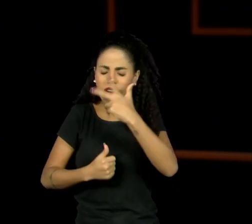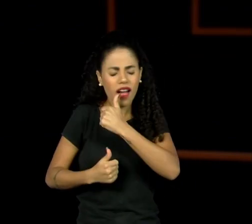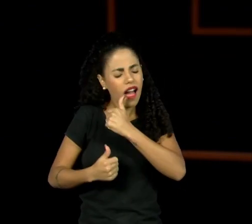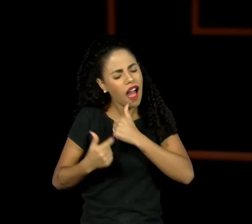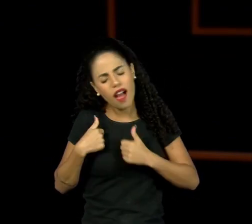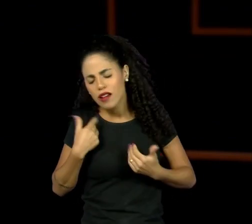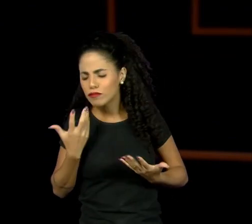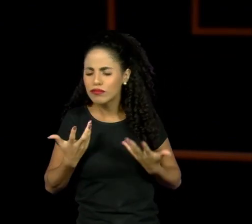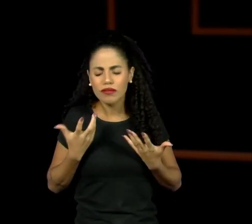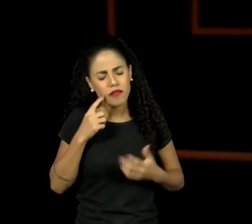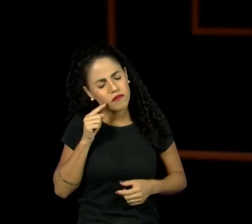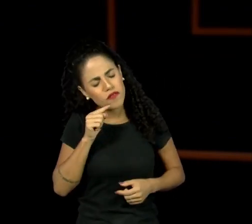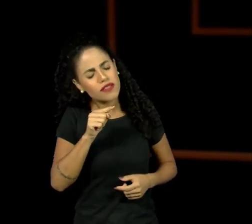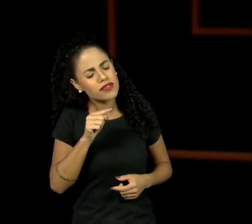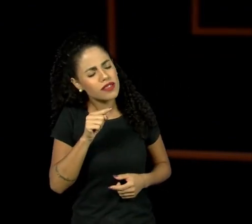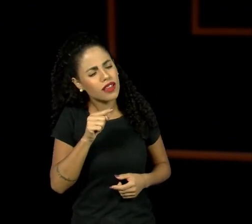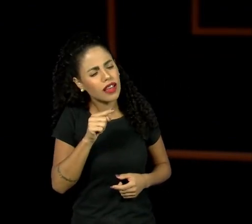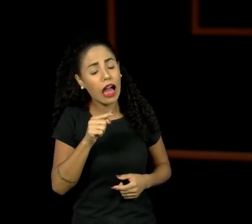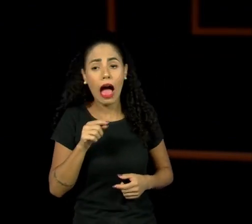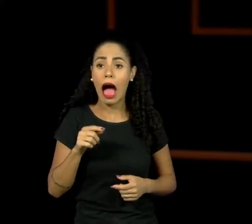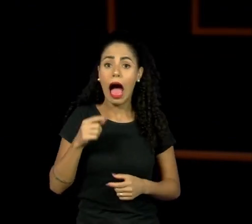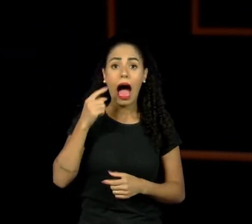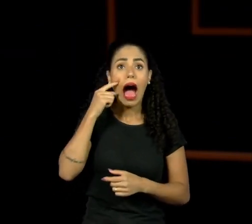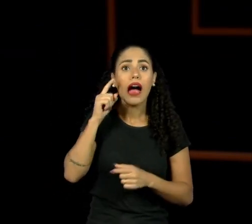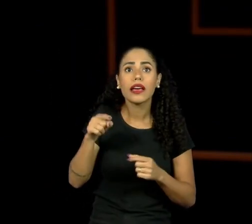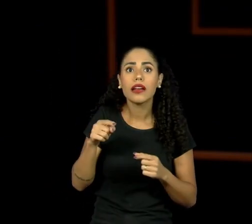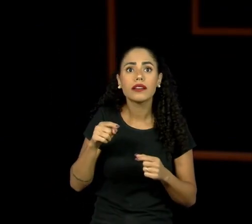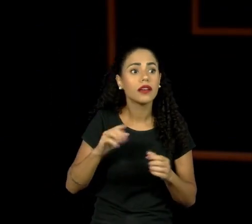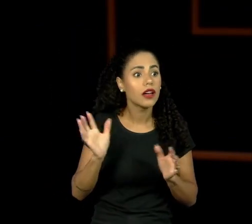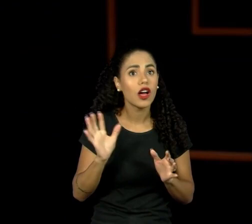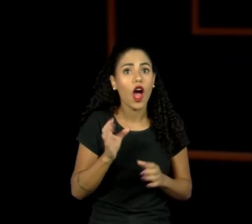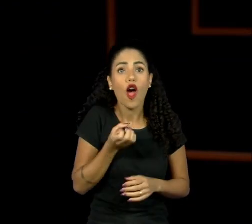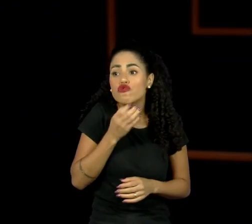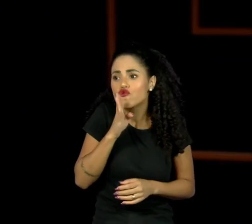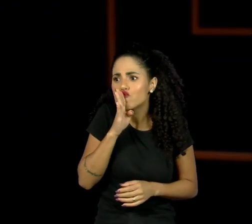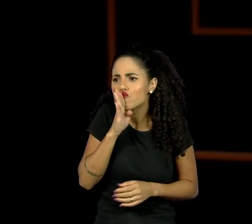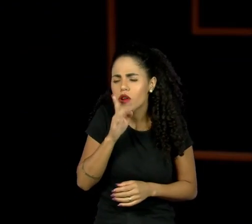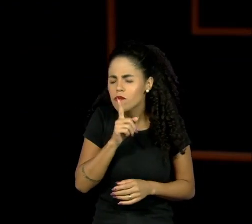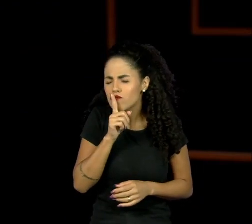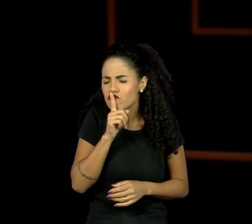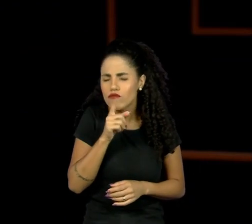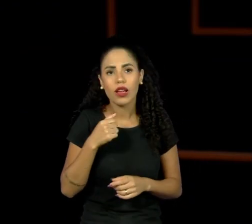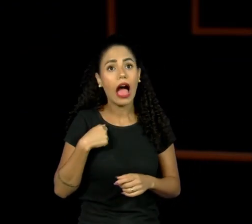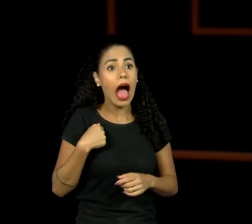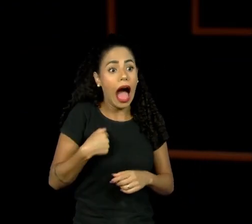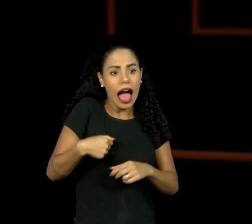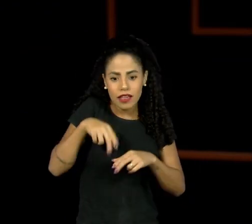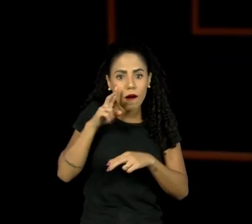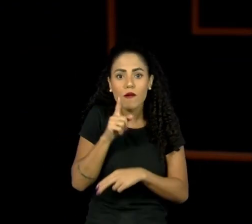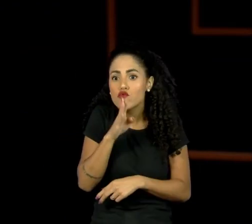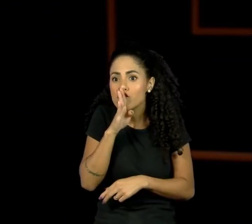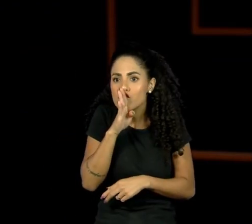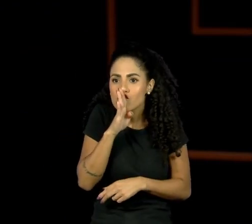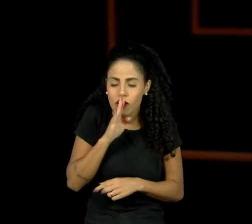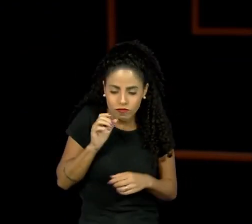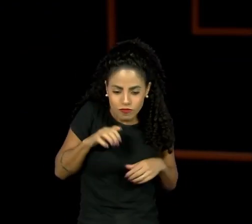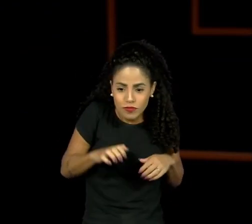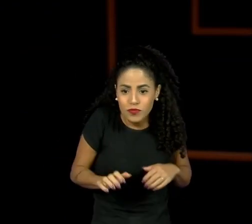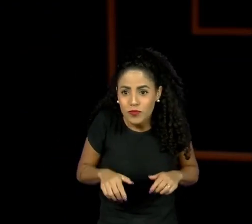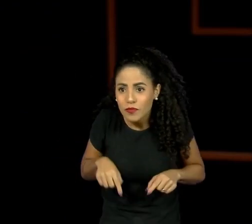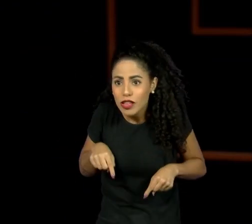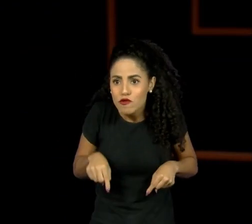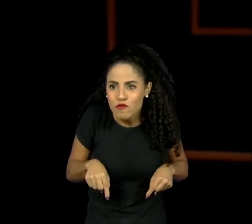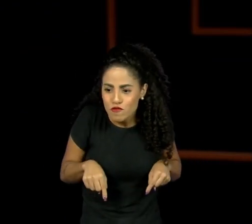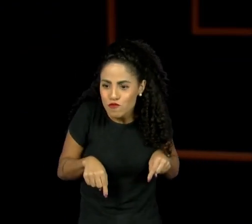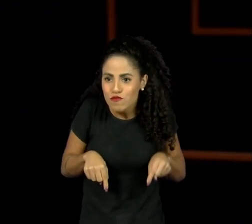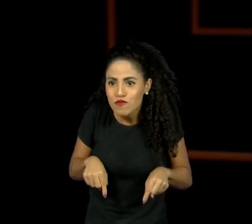de você. Quando eles falam tudo bem, eu fiz... E aí eu sento no pé do sofá, pedi... Todo mundo entendeu o